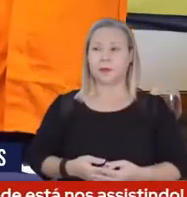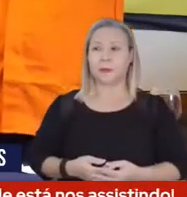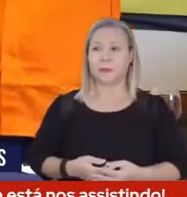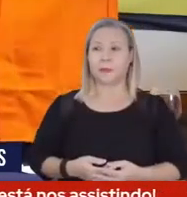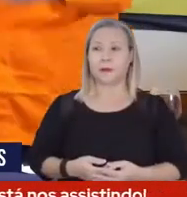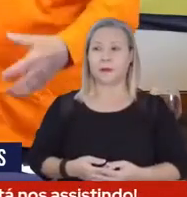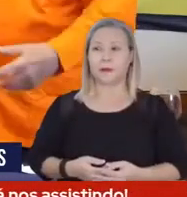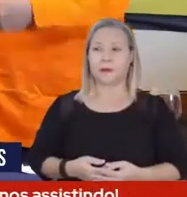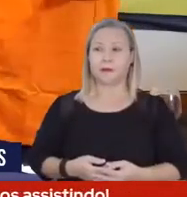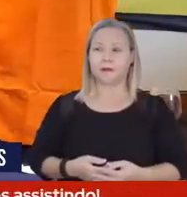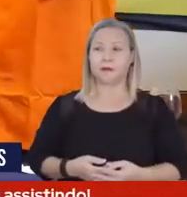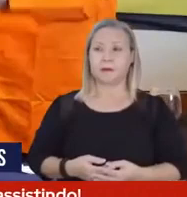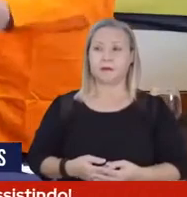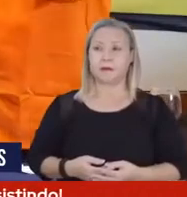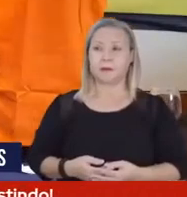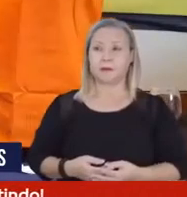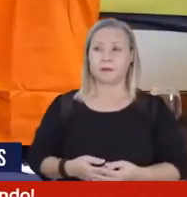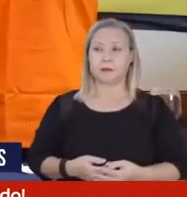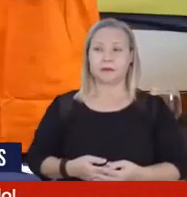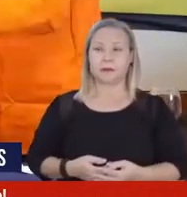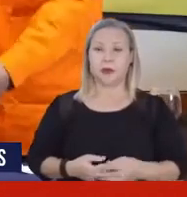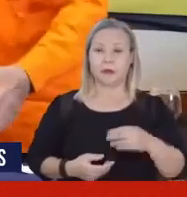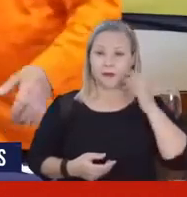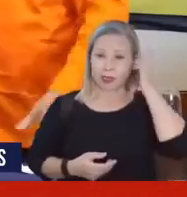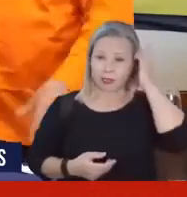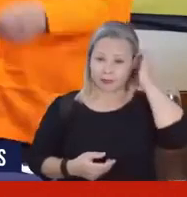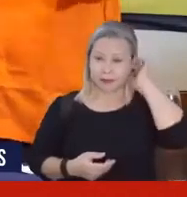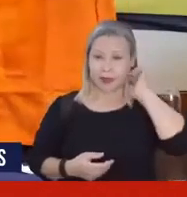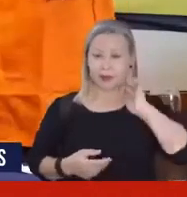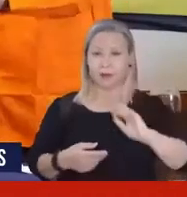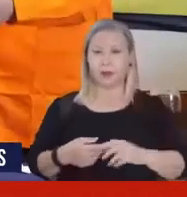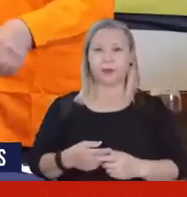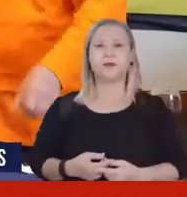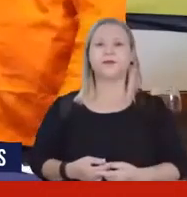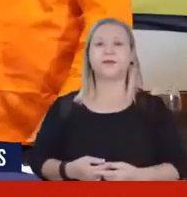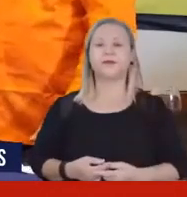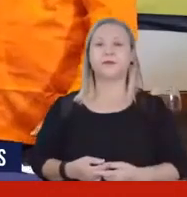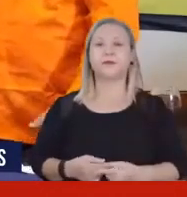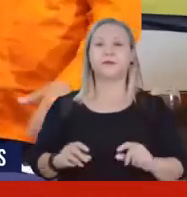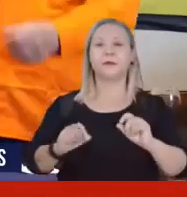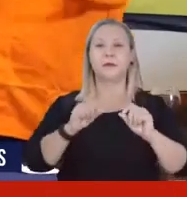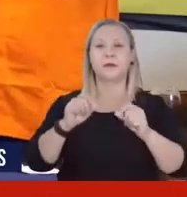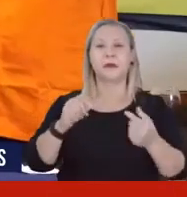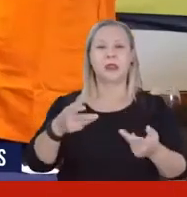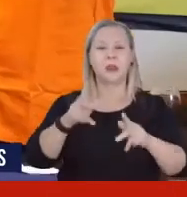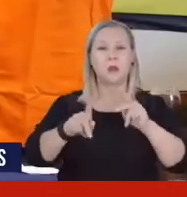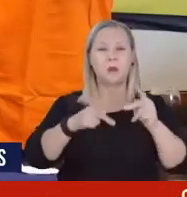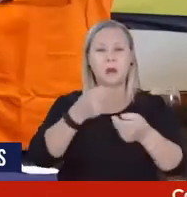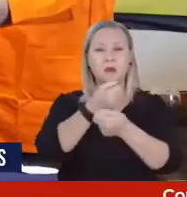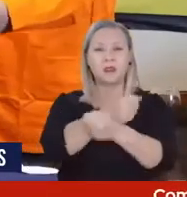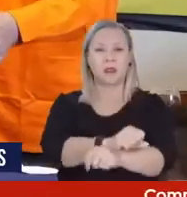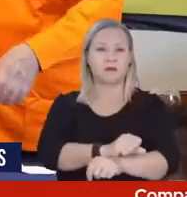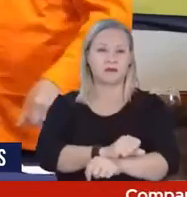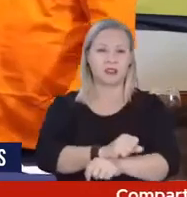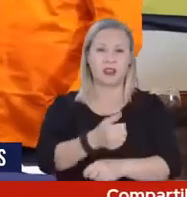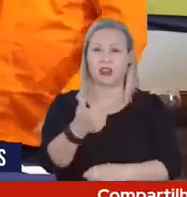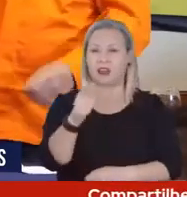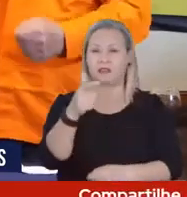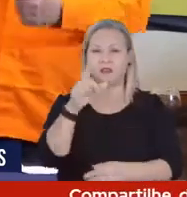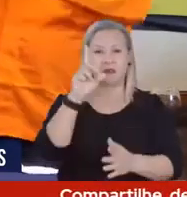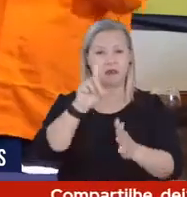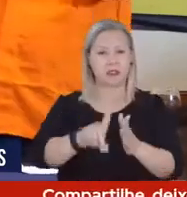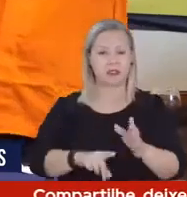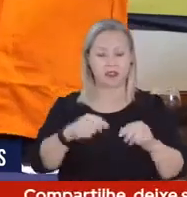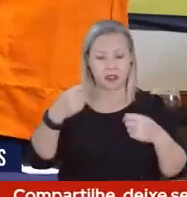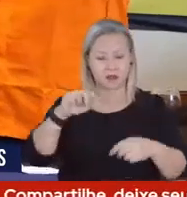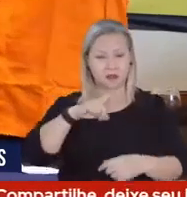Brasil submisso e com o povo reescravizado, sem direitos, né? Temos que melhorar a distribuição